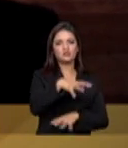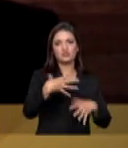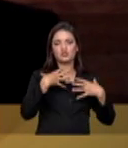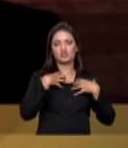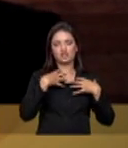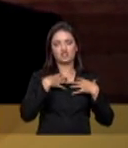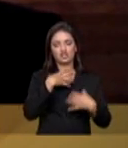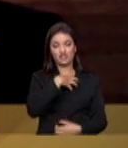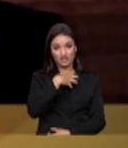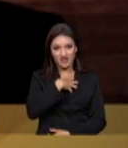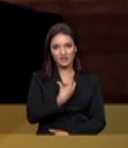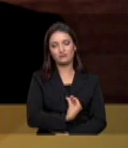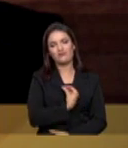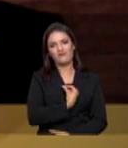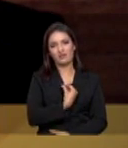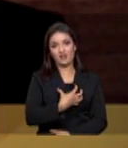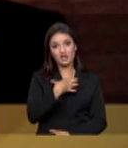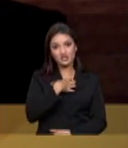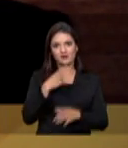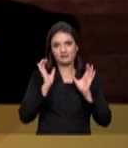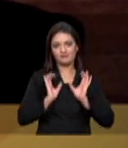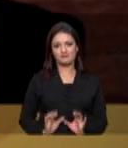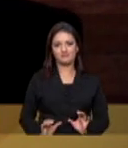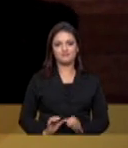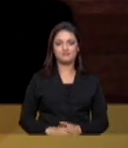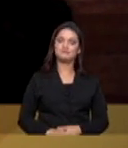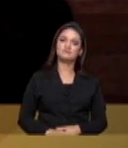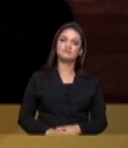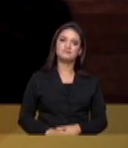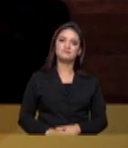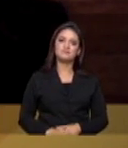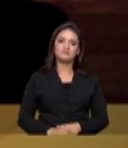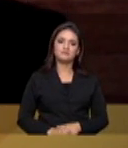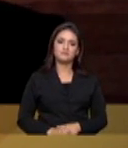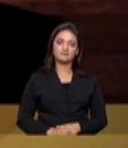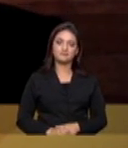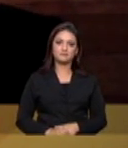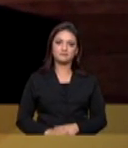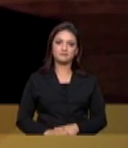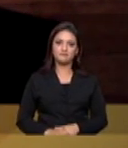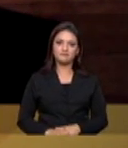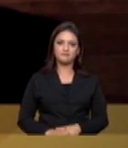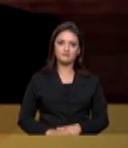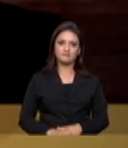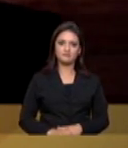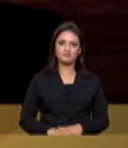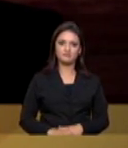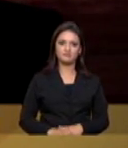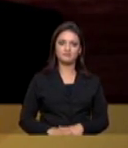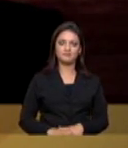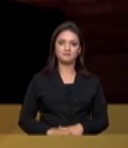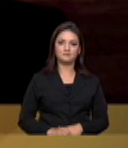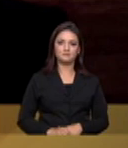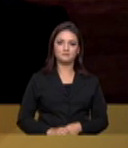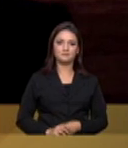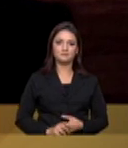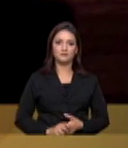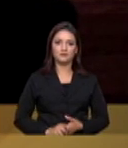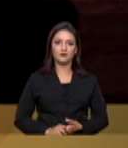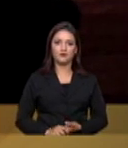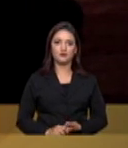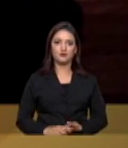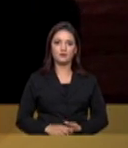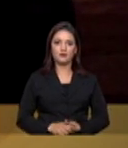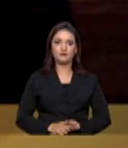de cidadania o e colocadas as questões nessa medida